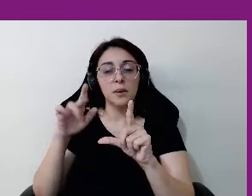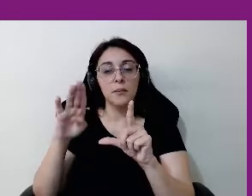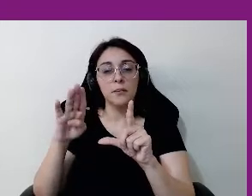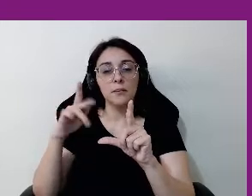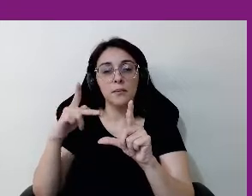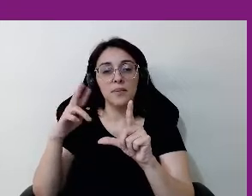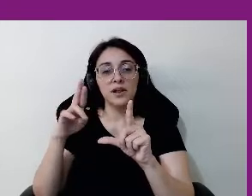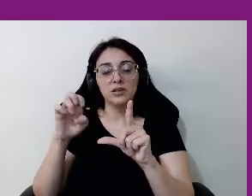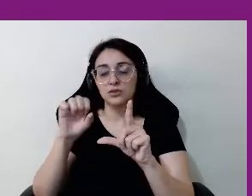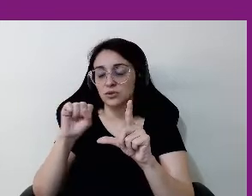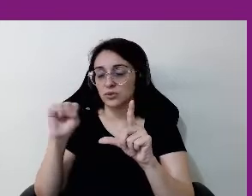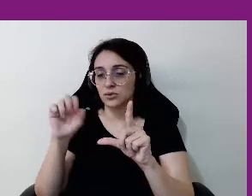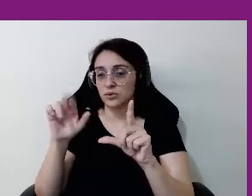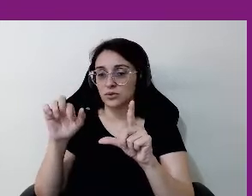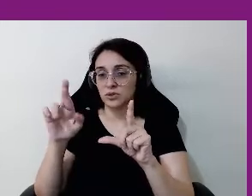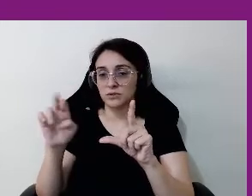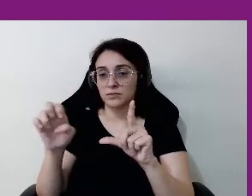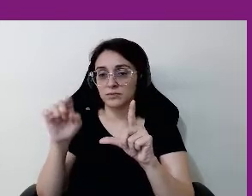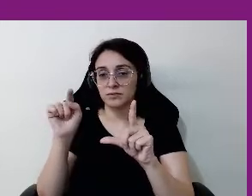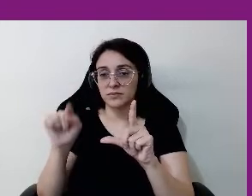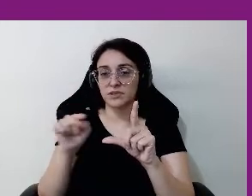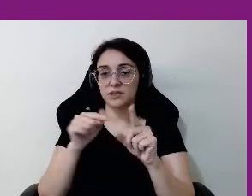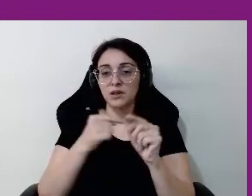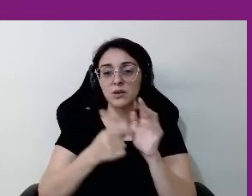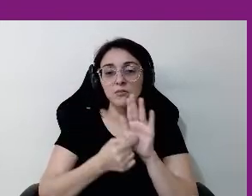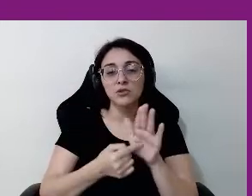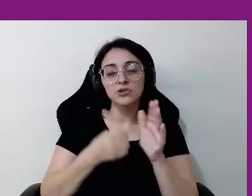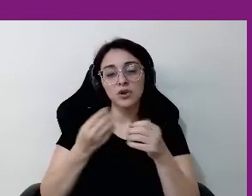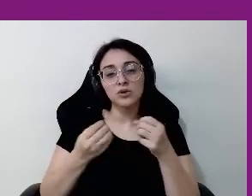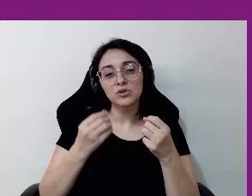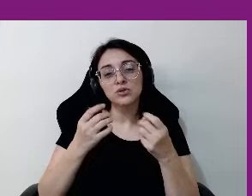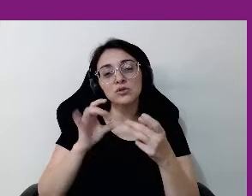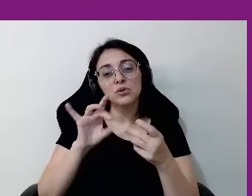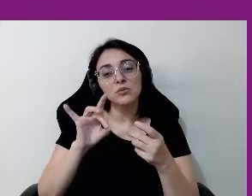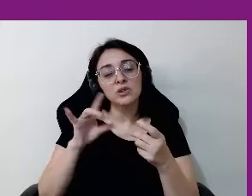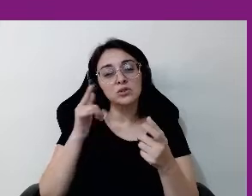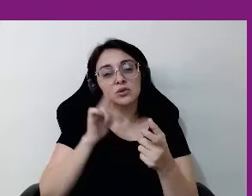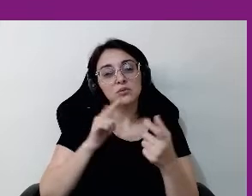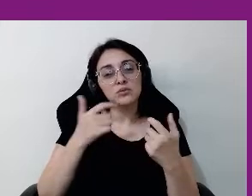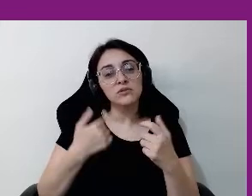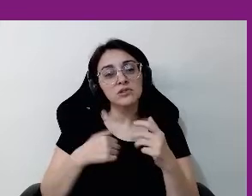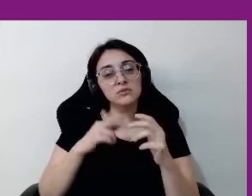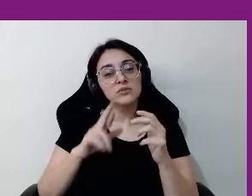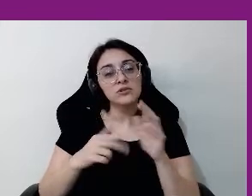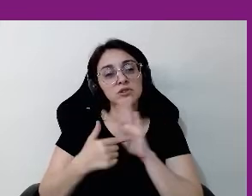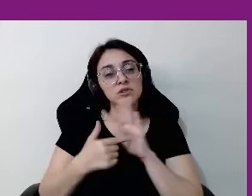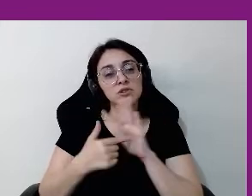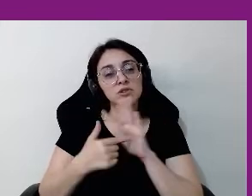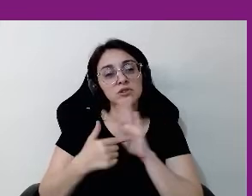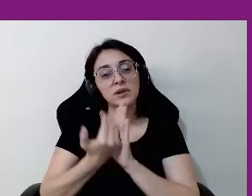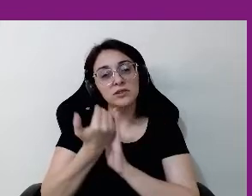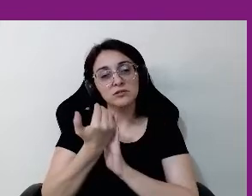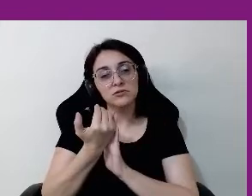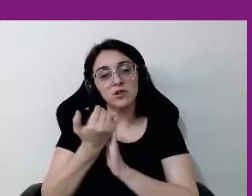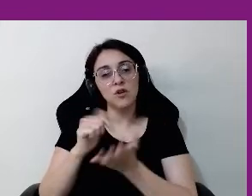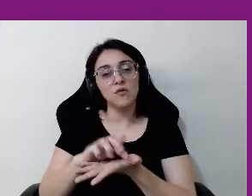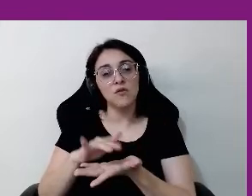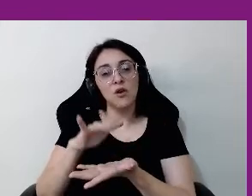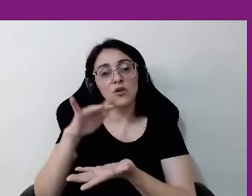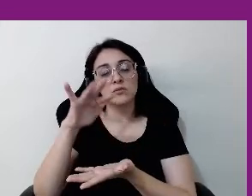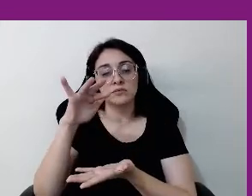podemos, então, ver como esses modos automáticos respondem ao aumento do driving pressure a um